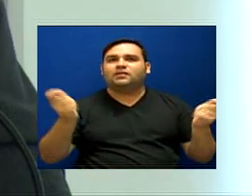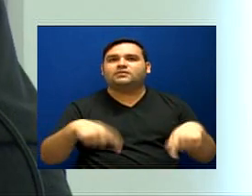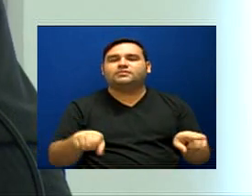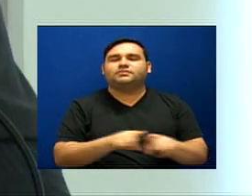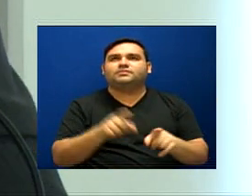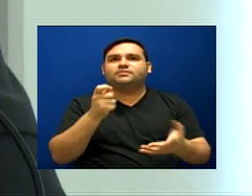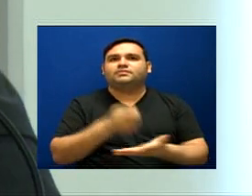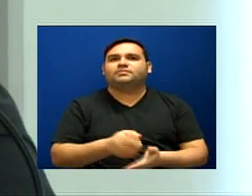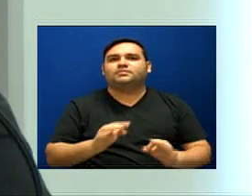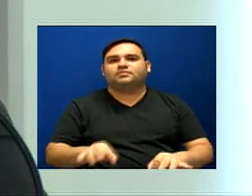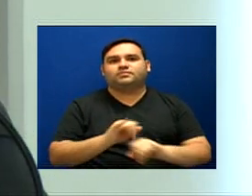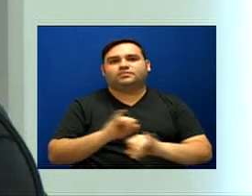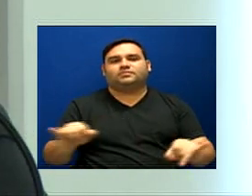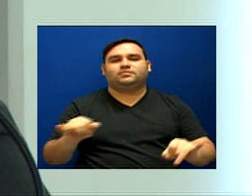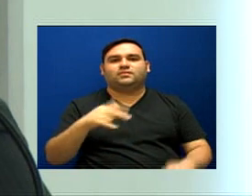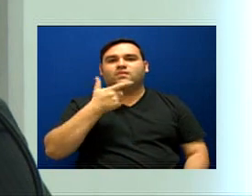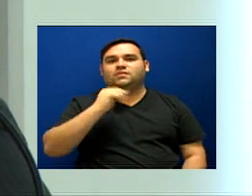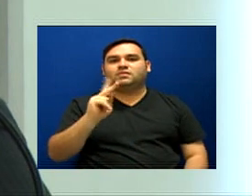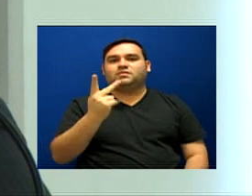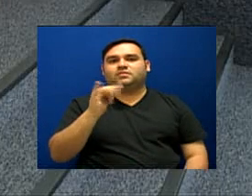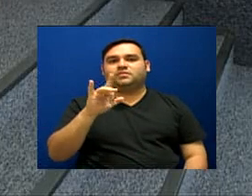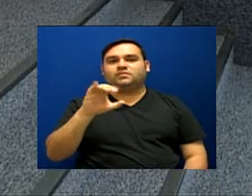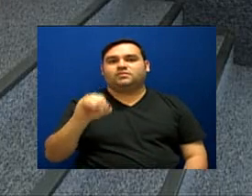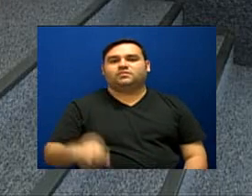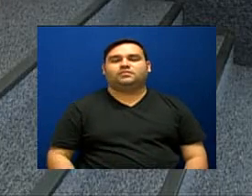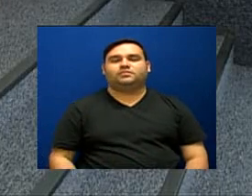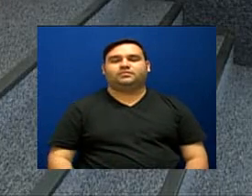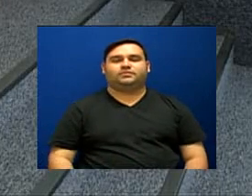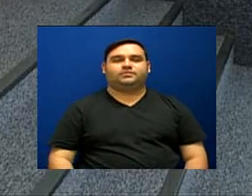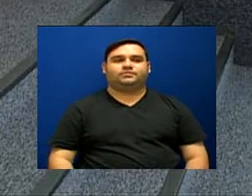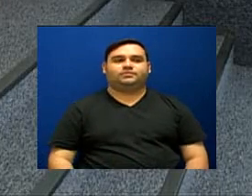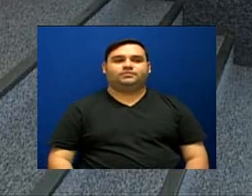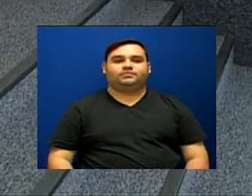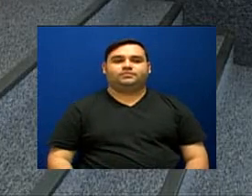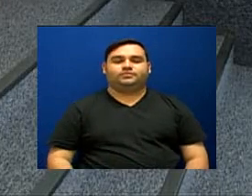ser feitas e também declaradas. Por favor, doutor Hélio.